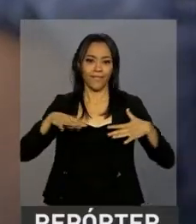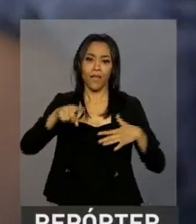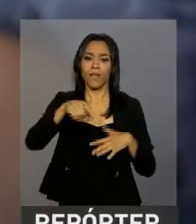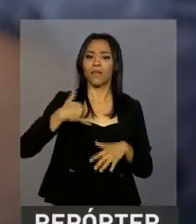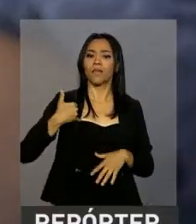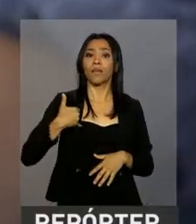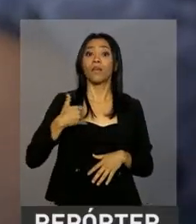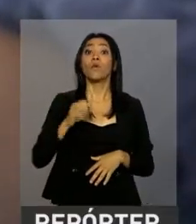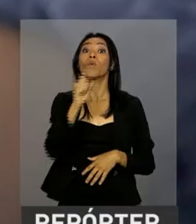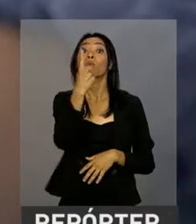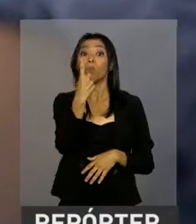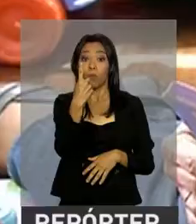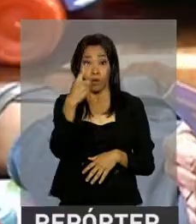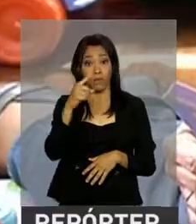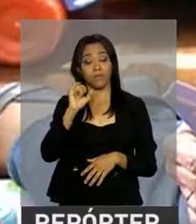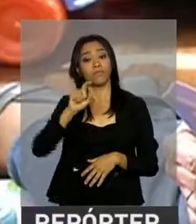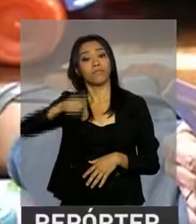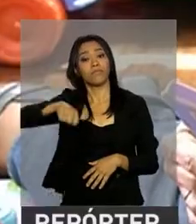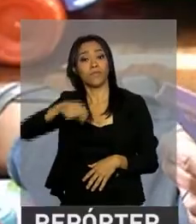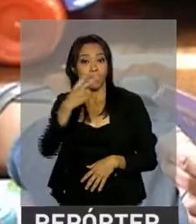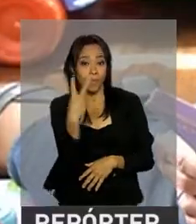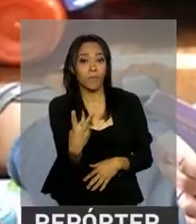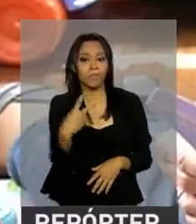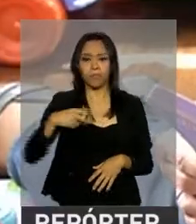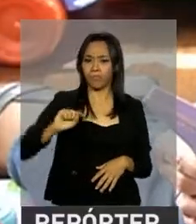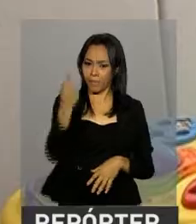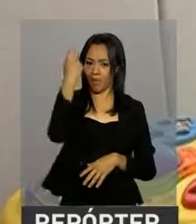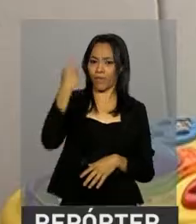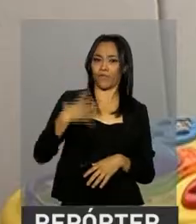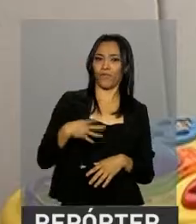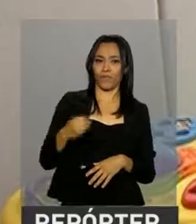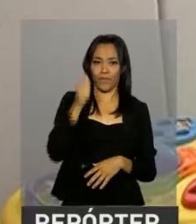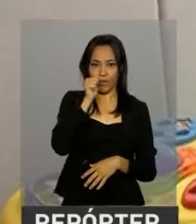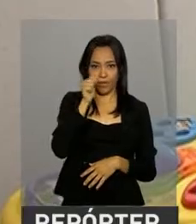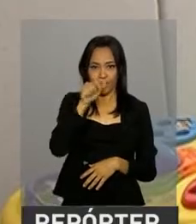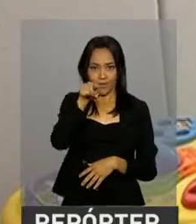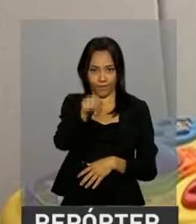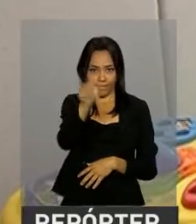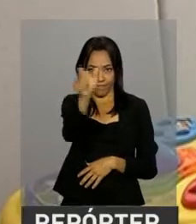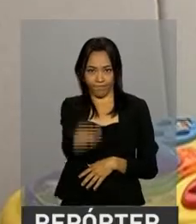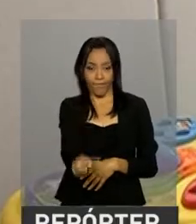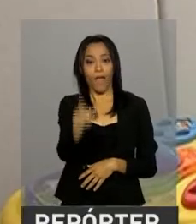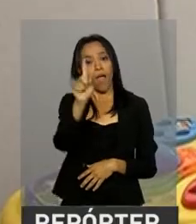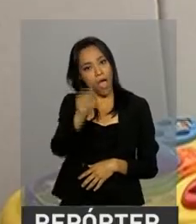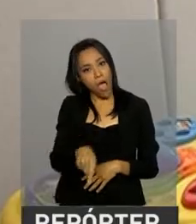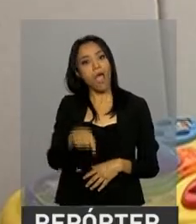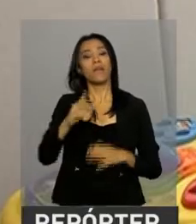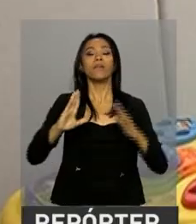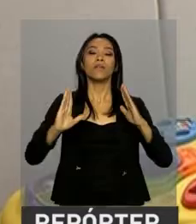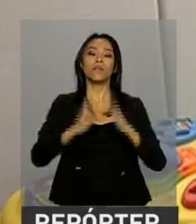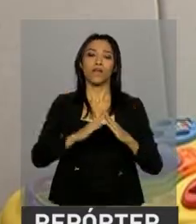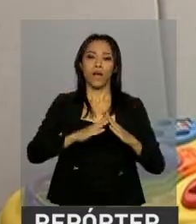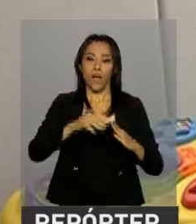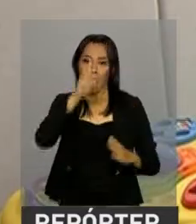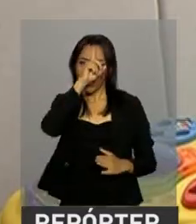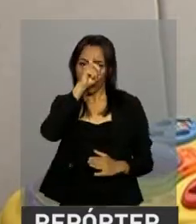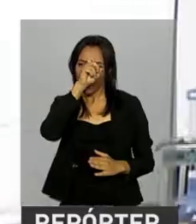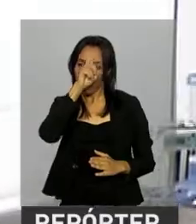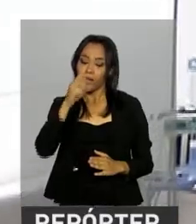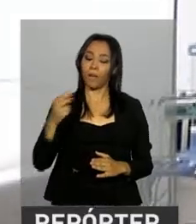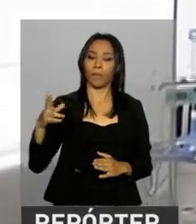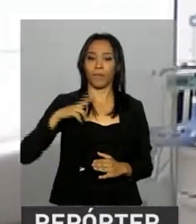tem 1 ano e 2 meses e é o primeiro filho da Adriana. Ela deu à luz num hospital privado da capital